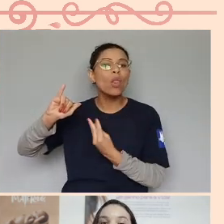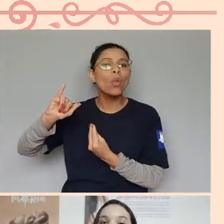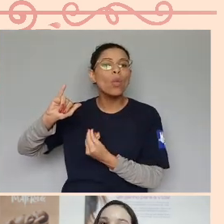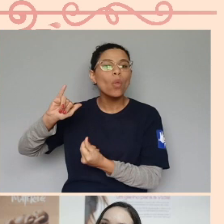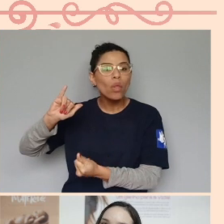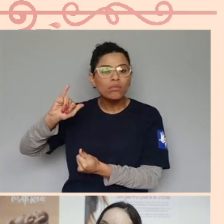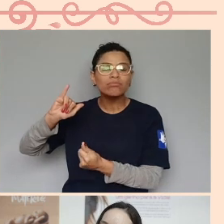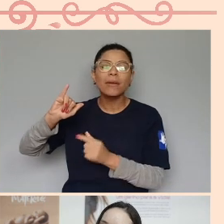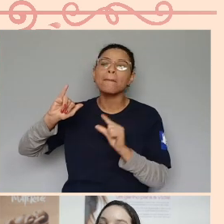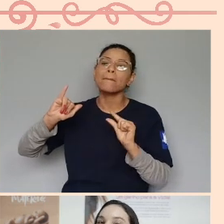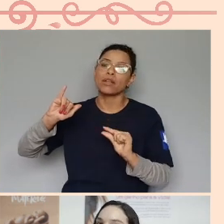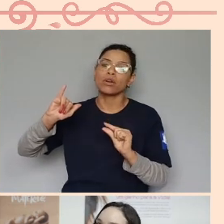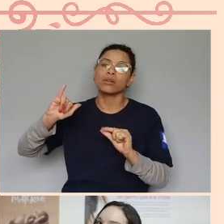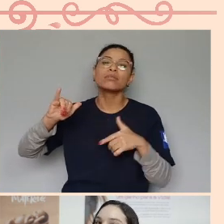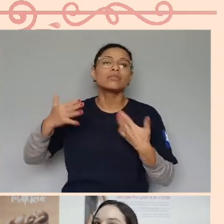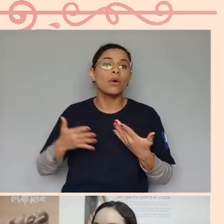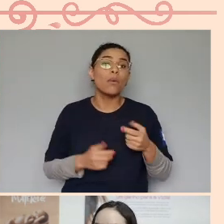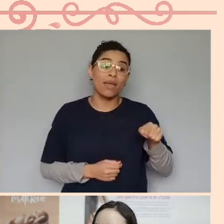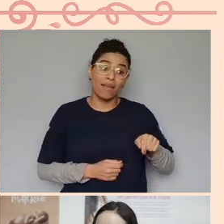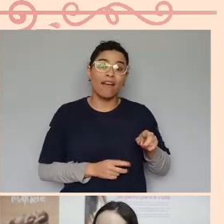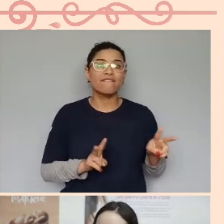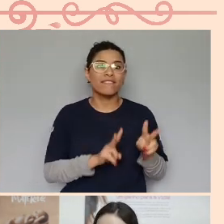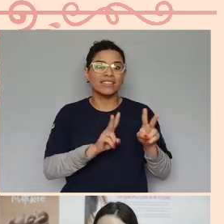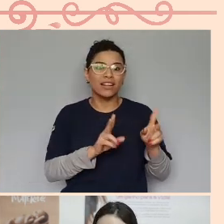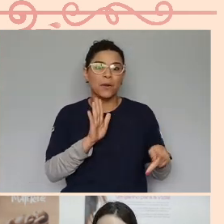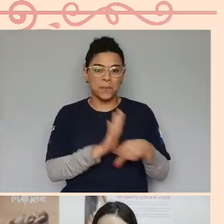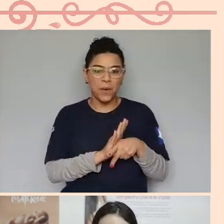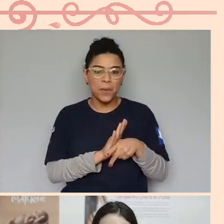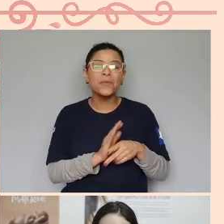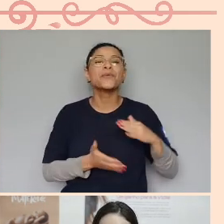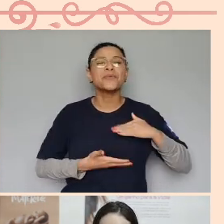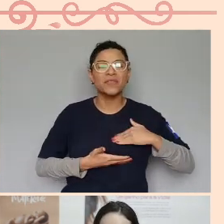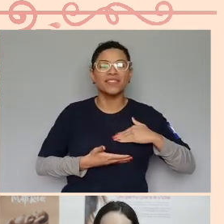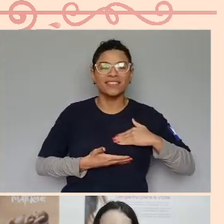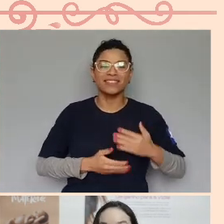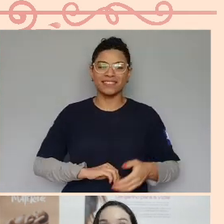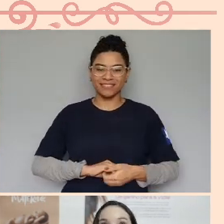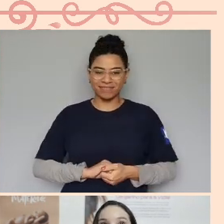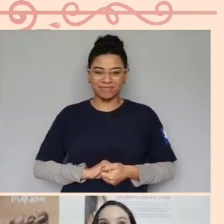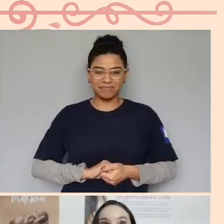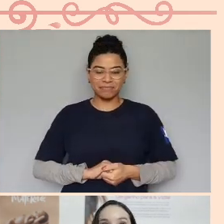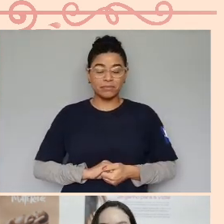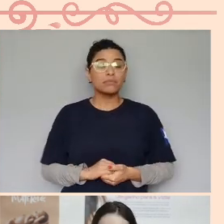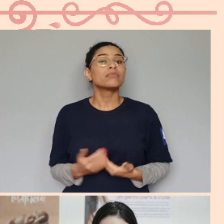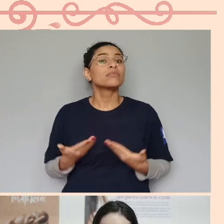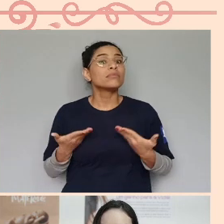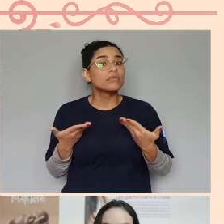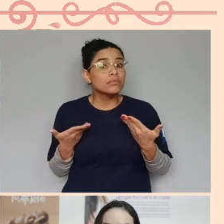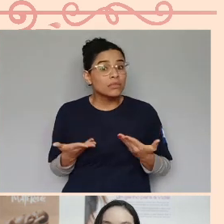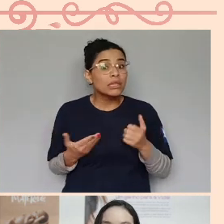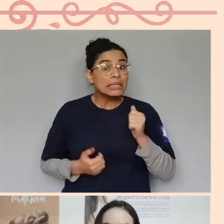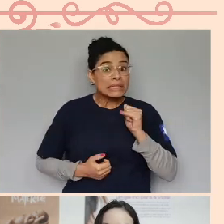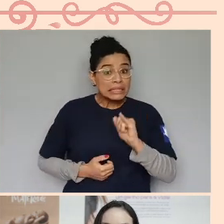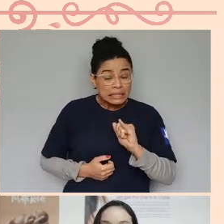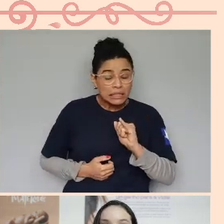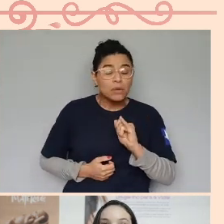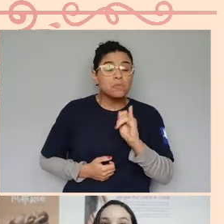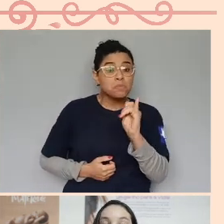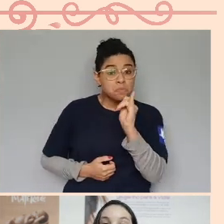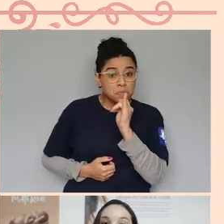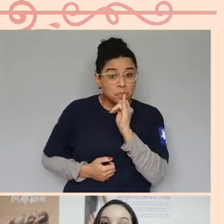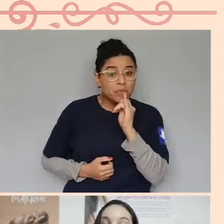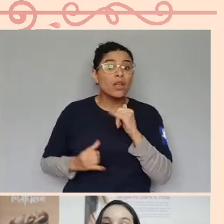absorção é muito menor. Então é mais uma vantagem que o leite humano tem. Em relação ao carboidrato,